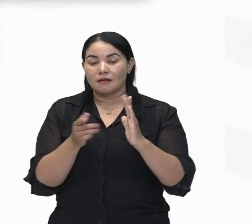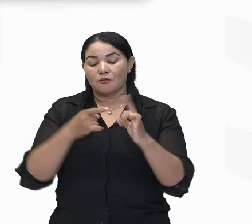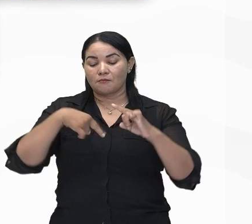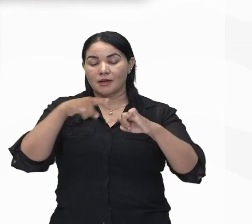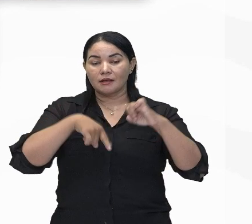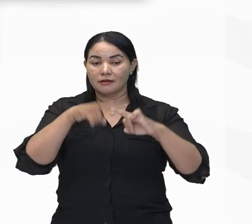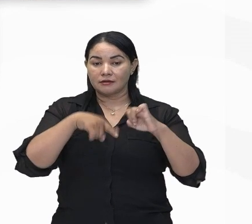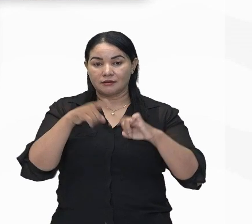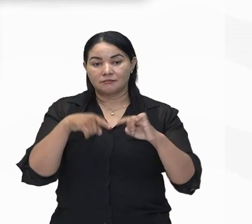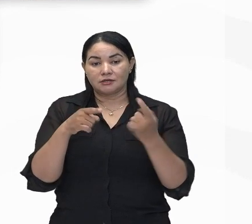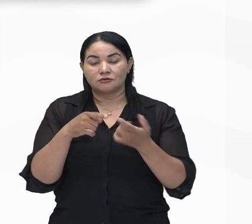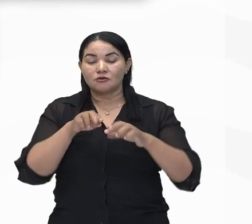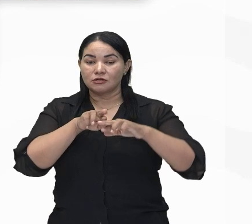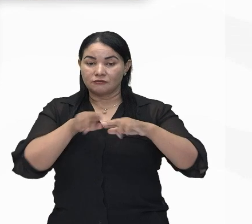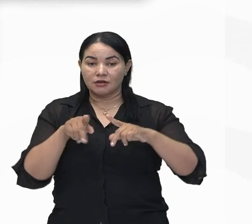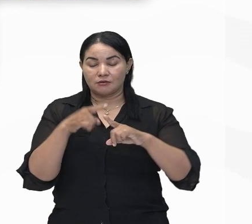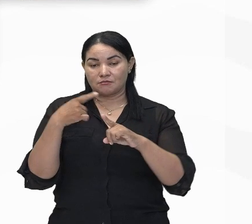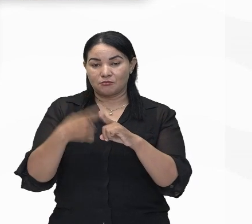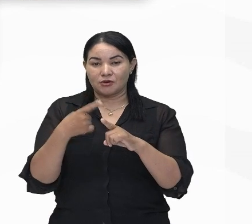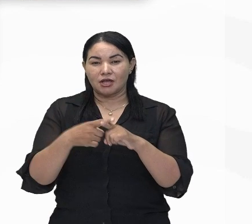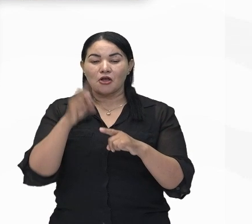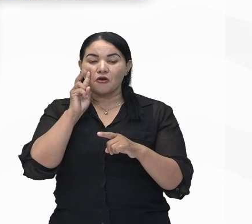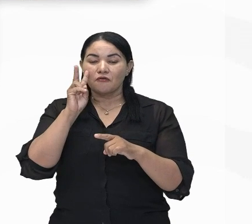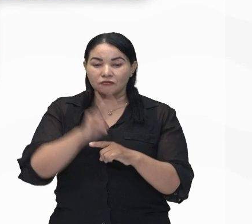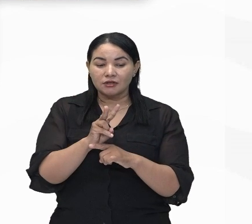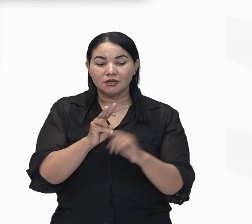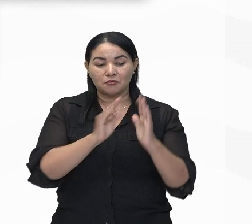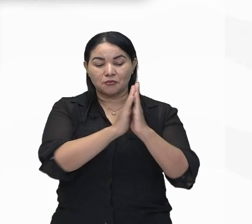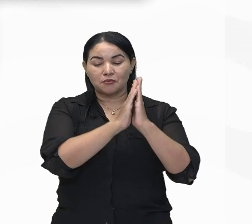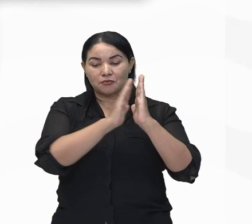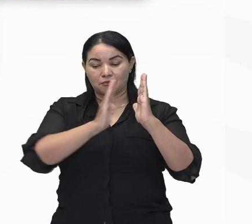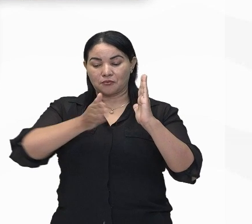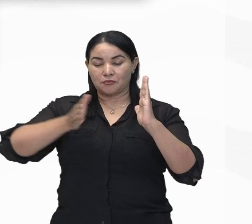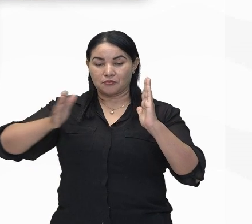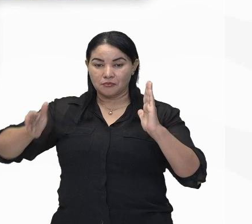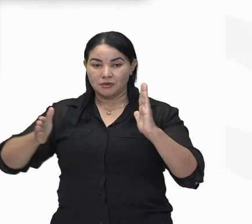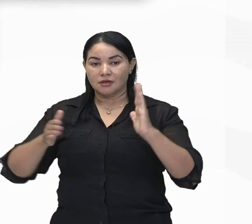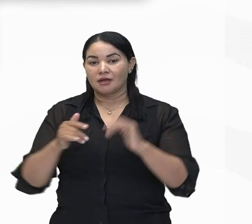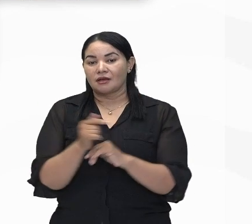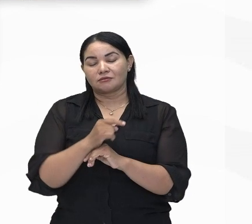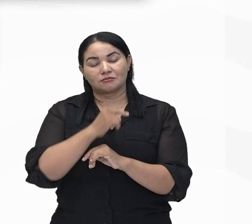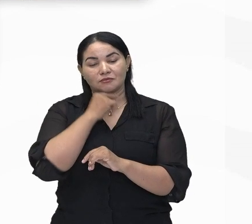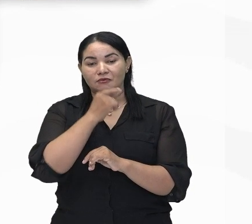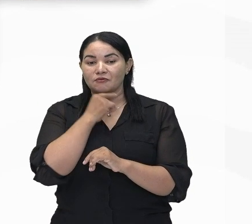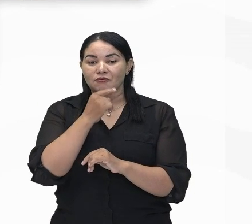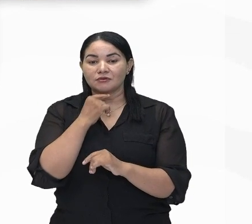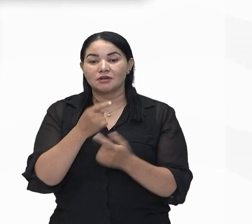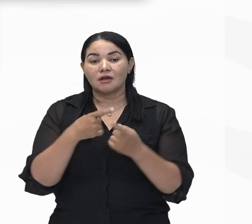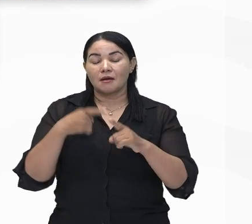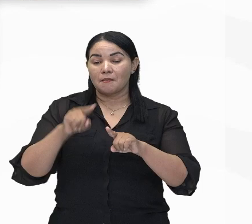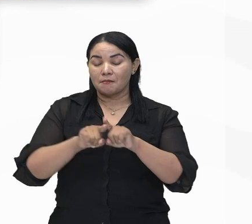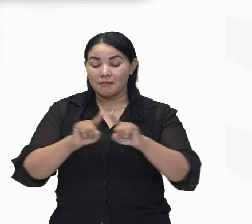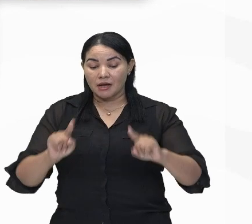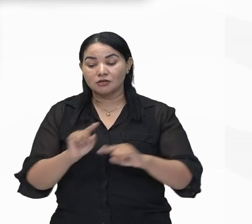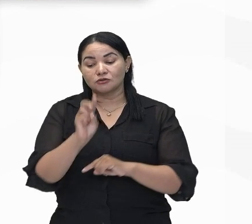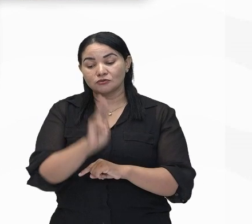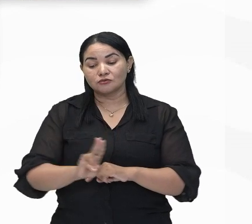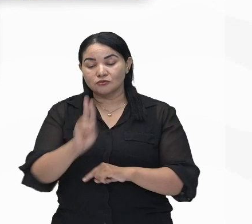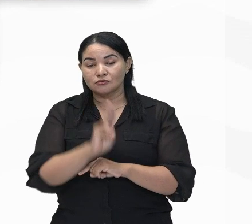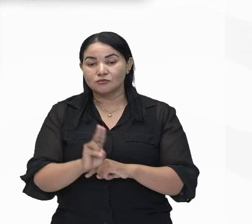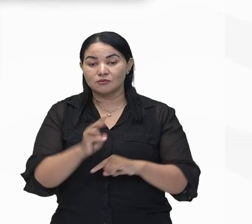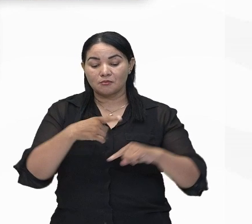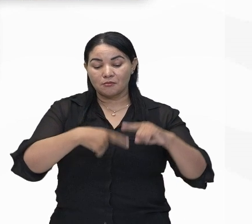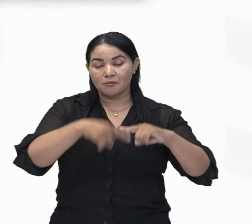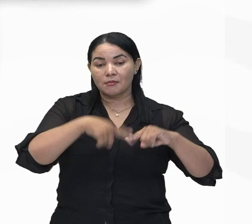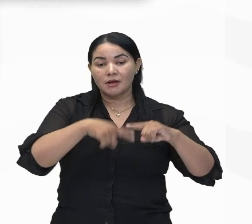vê o ritual em si, né? Você vê os elementos materiais que são utilizados. Mas aquele ritual, daquela